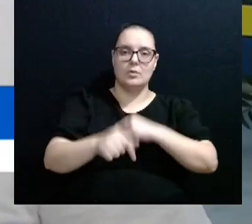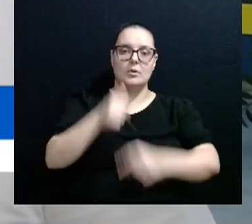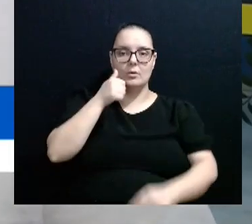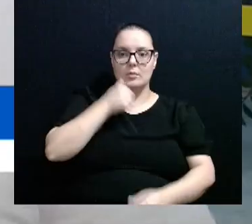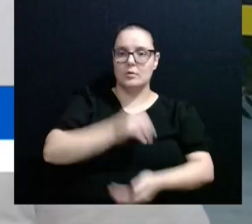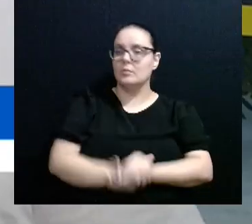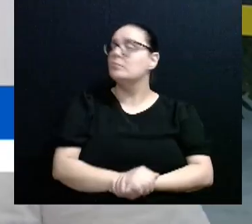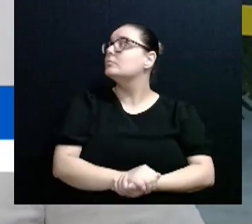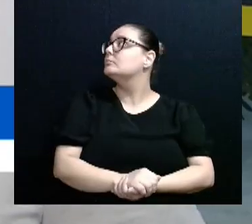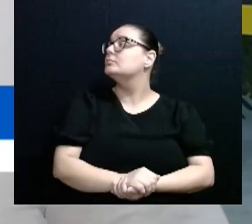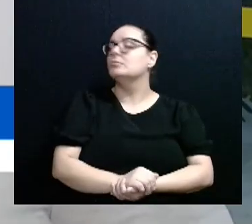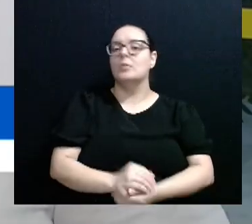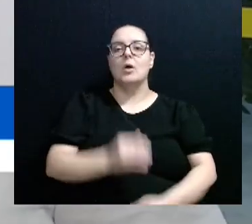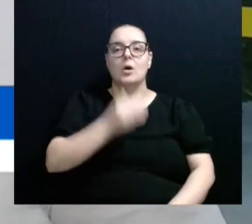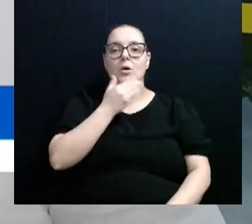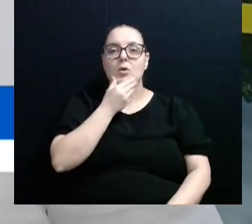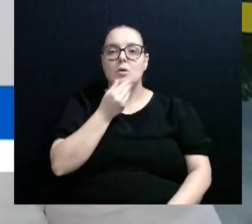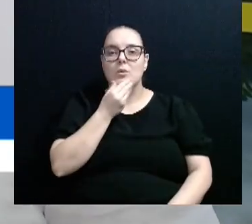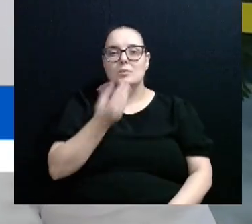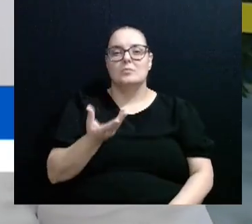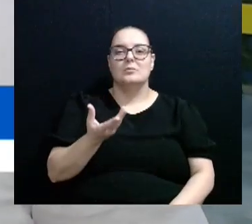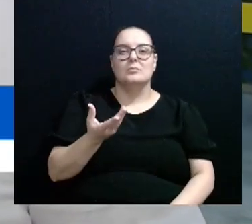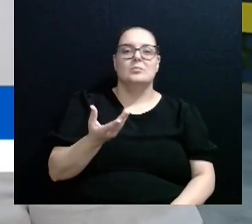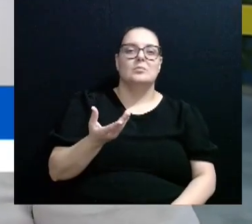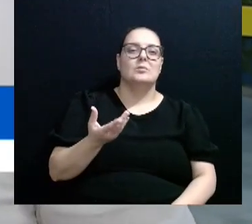eles ficam um pouco alheios a essa